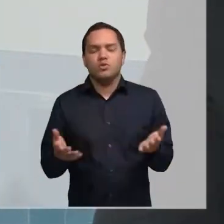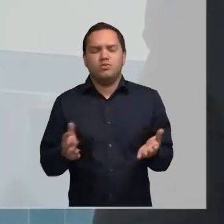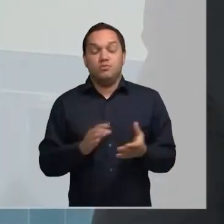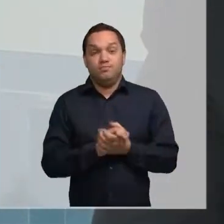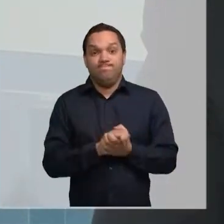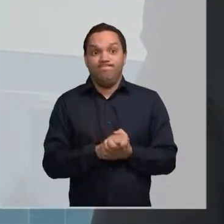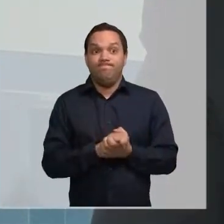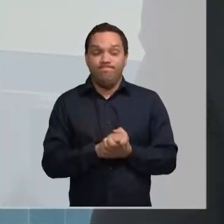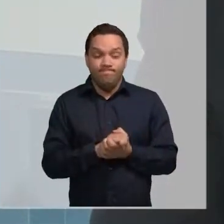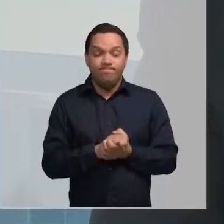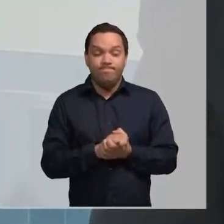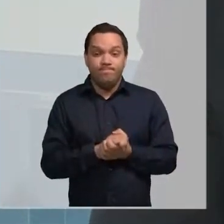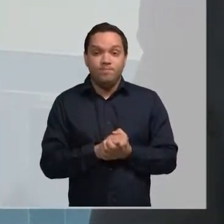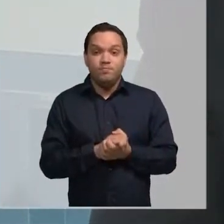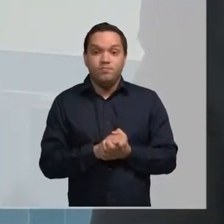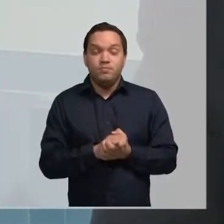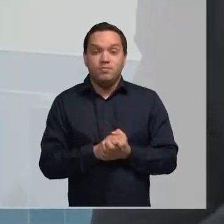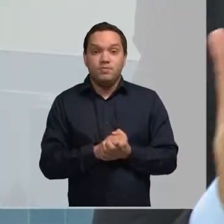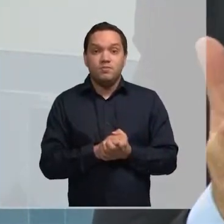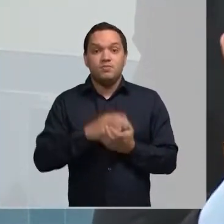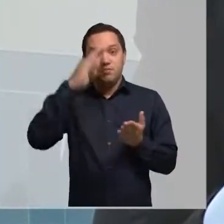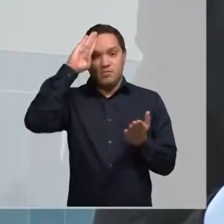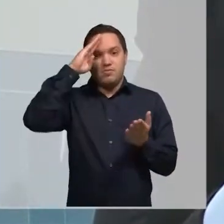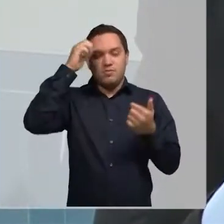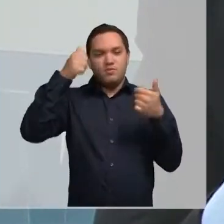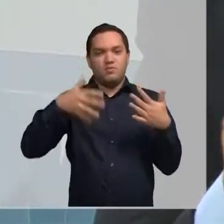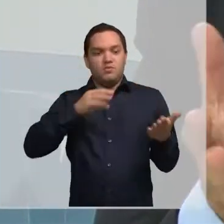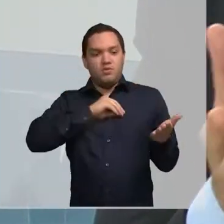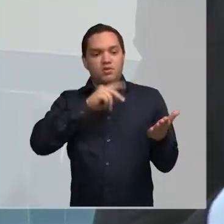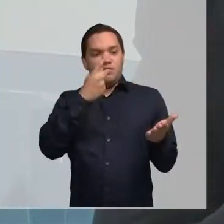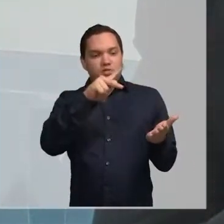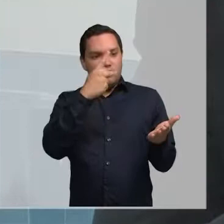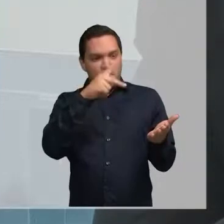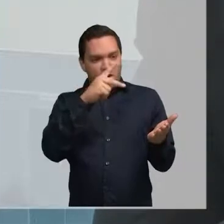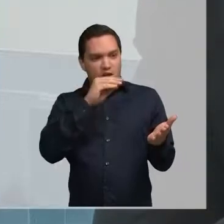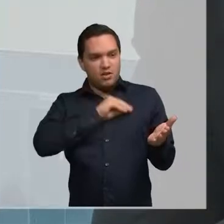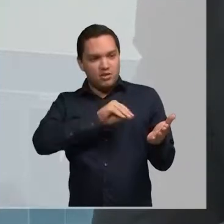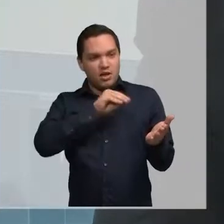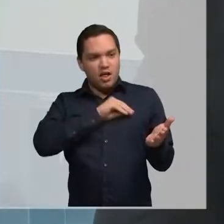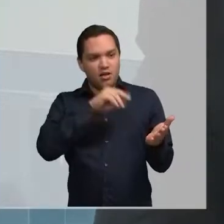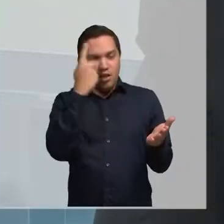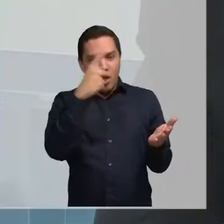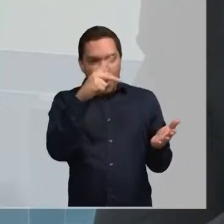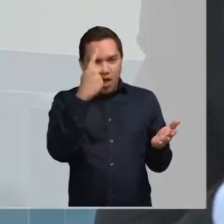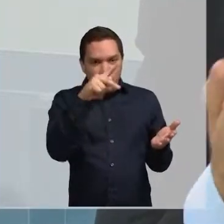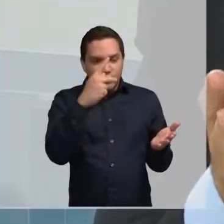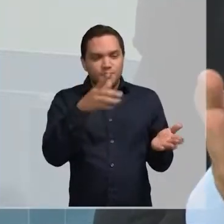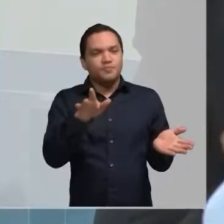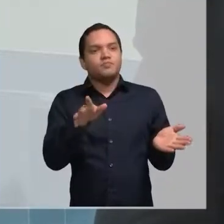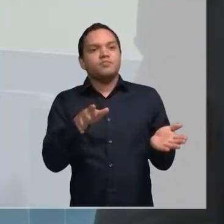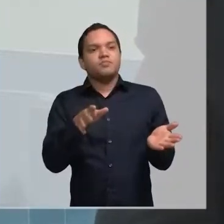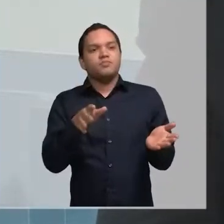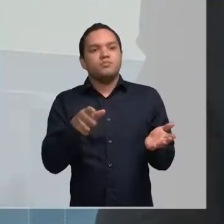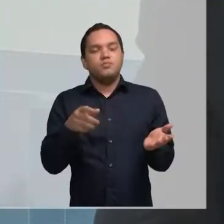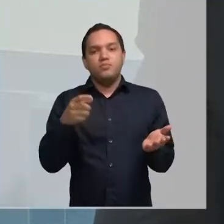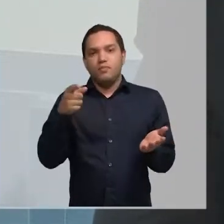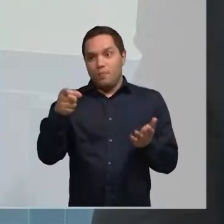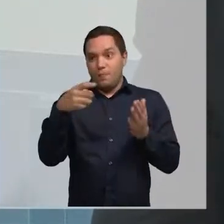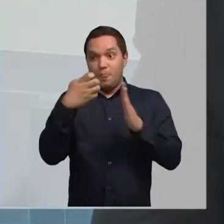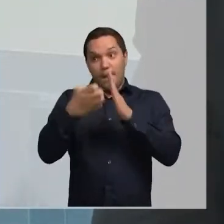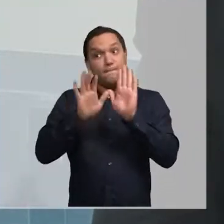Bolsonaro, ela foi falar do salário do Bolsonaro, que era público, minha filha, você não sabe, essa empresa